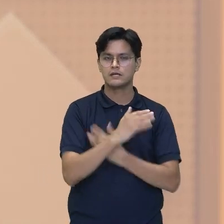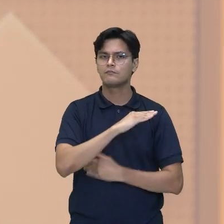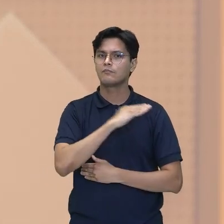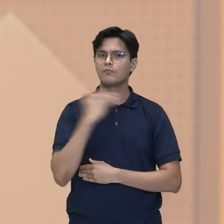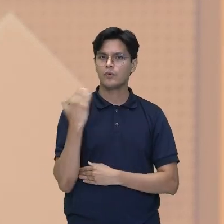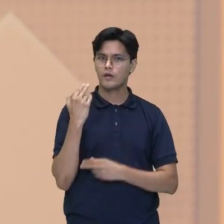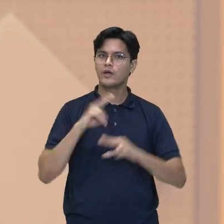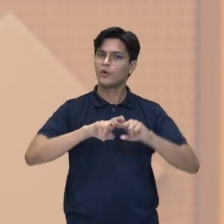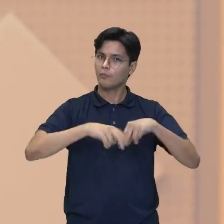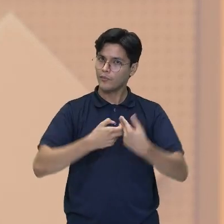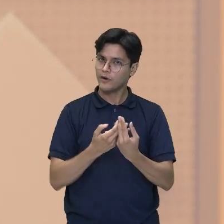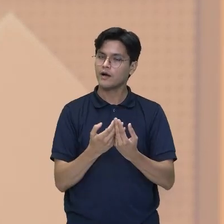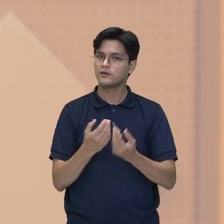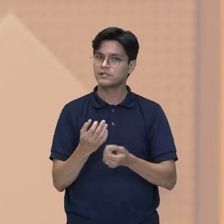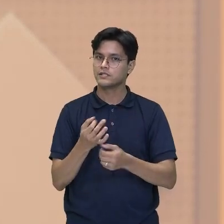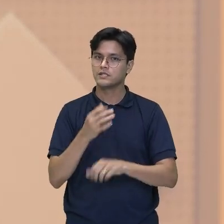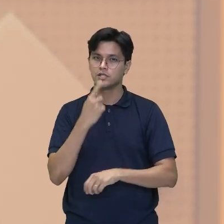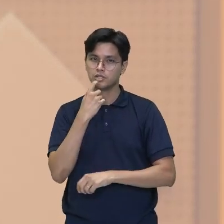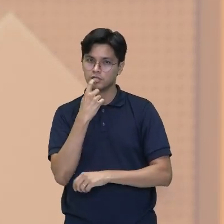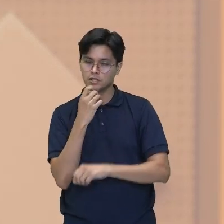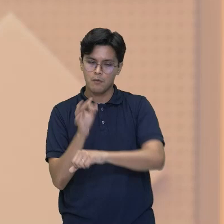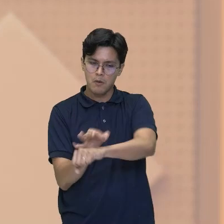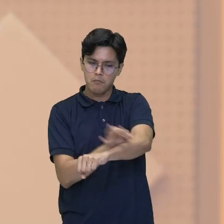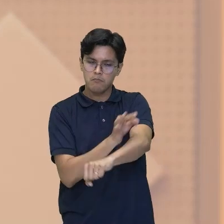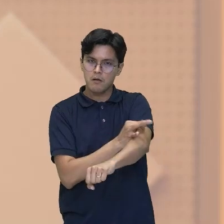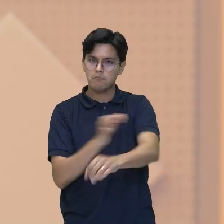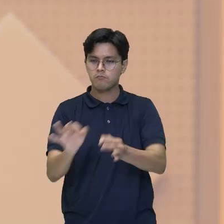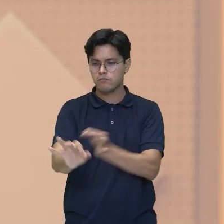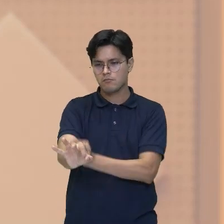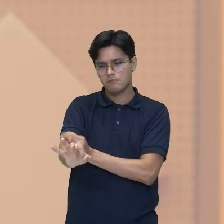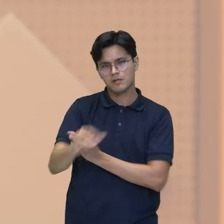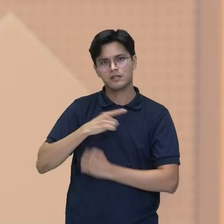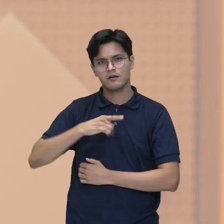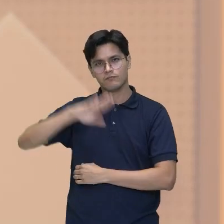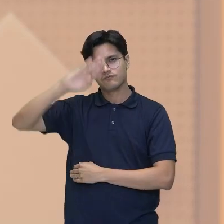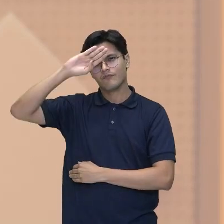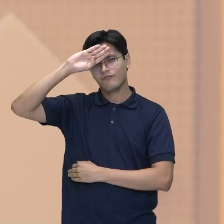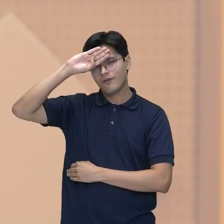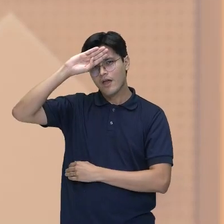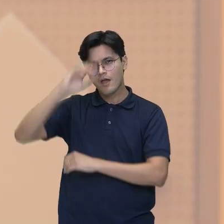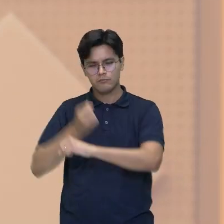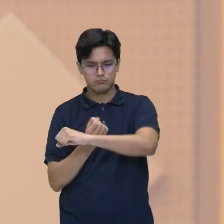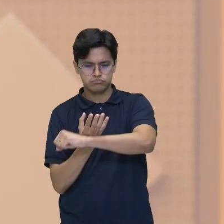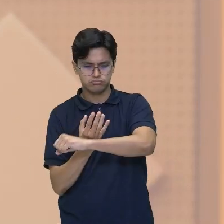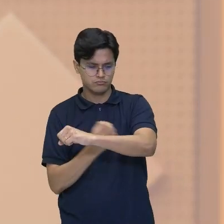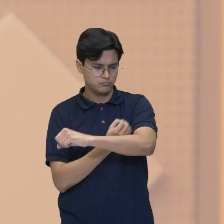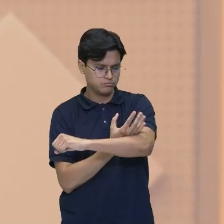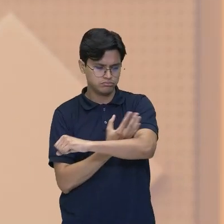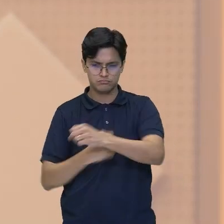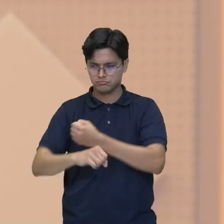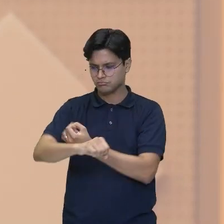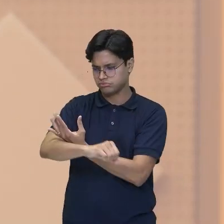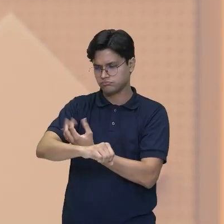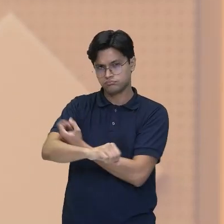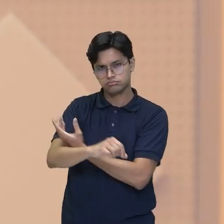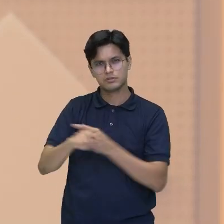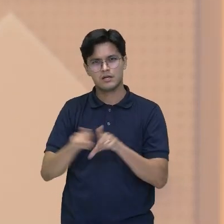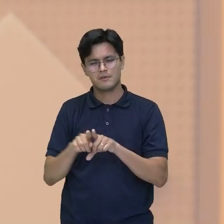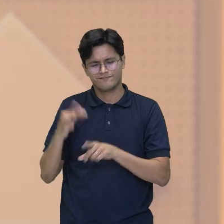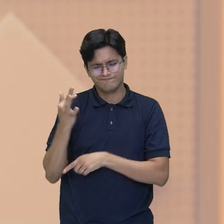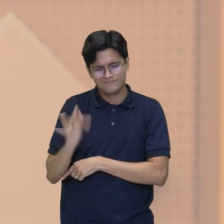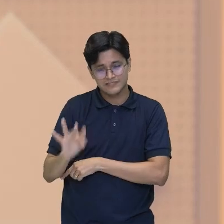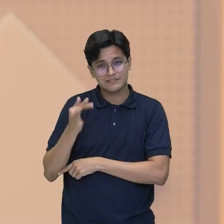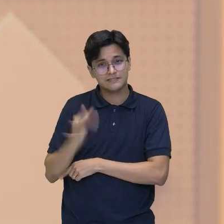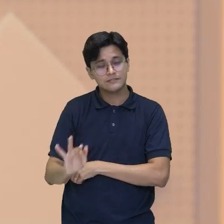da varíola. A varíola é uma doença que ela ocasiona febre alta, erupções na pele e dores intensas, levando